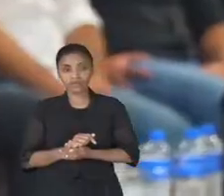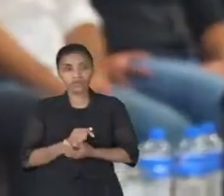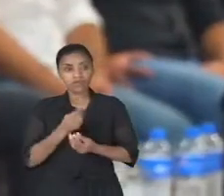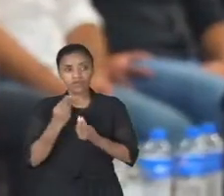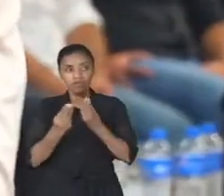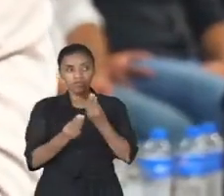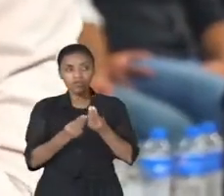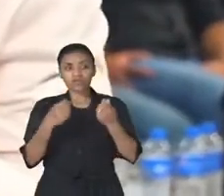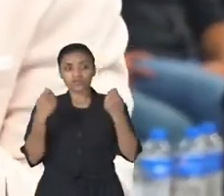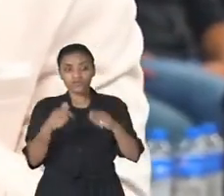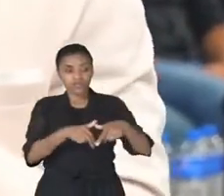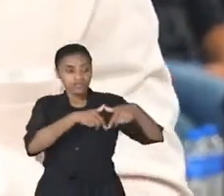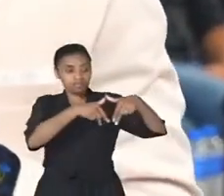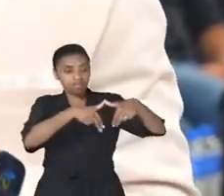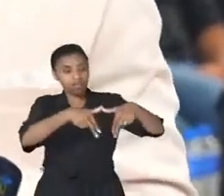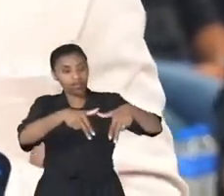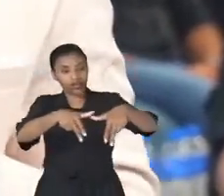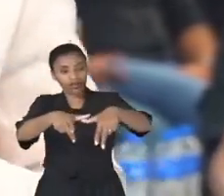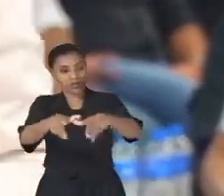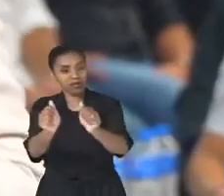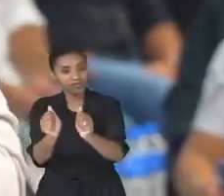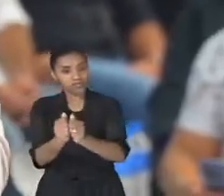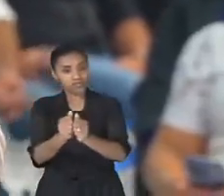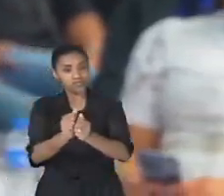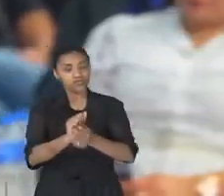Vocês vão ter que caminhar com ele.